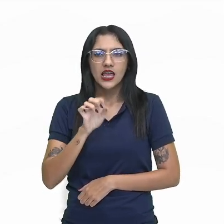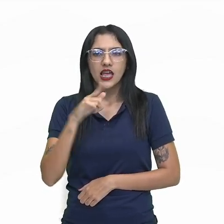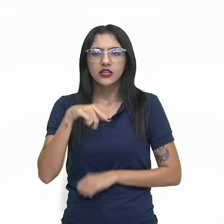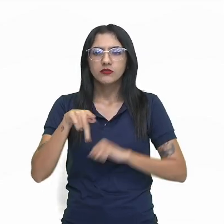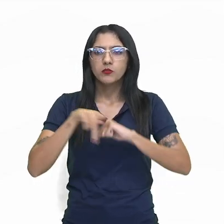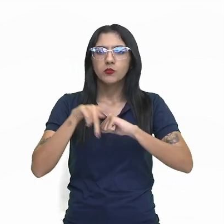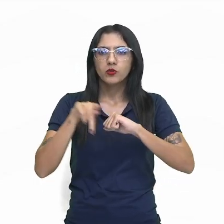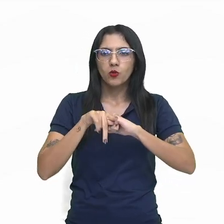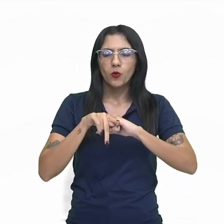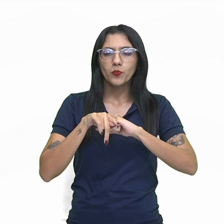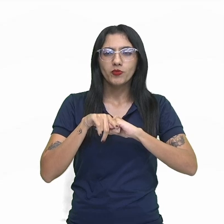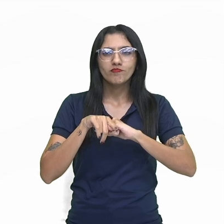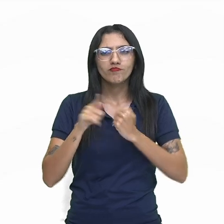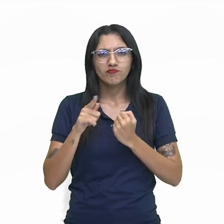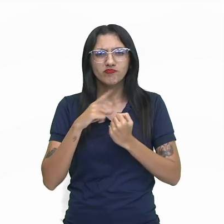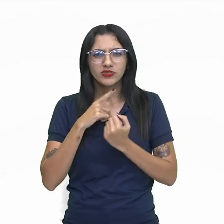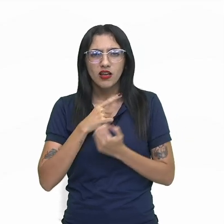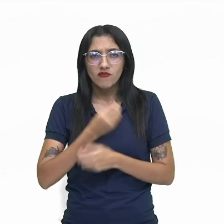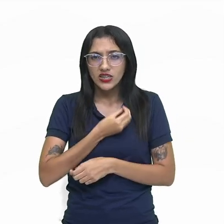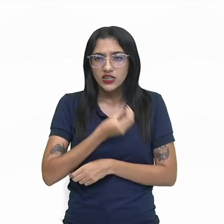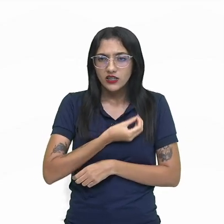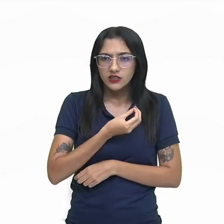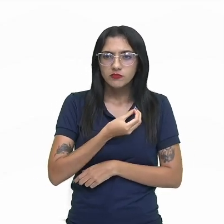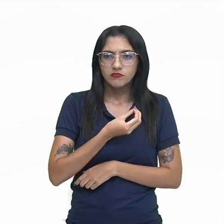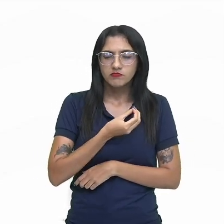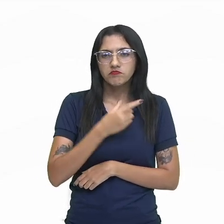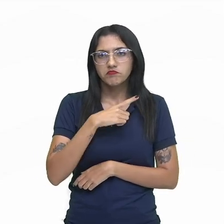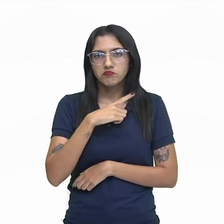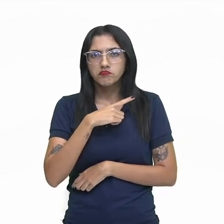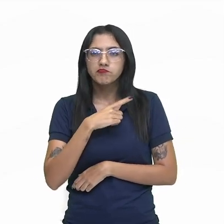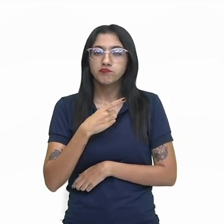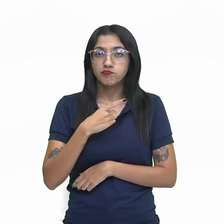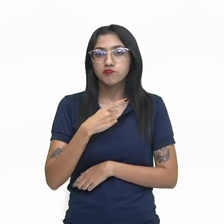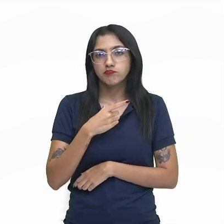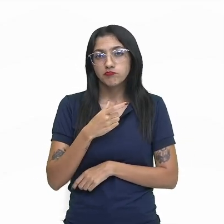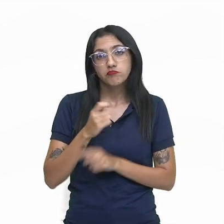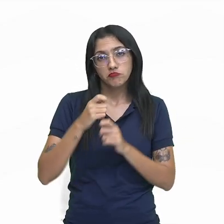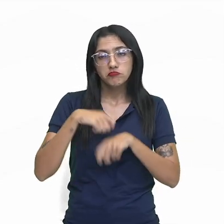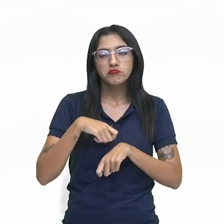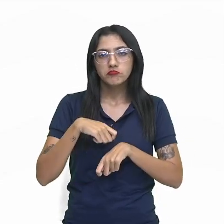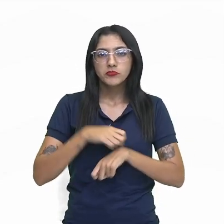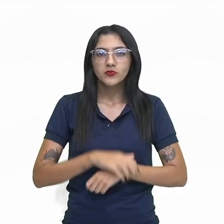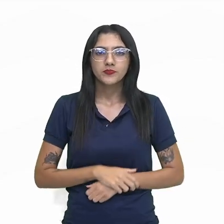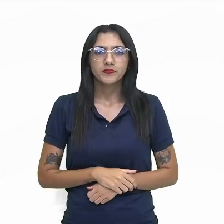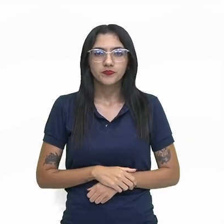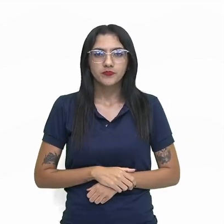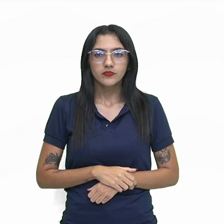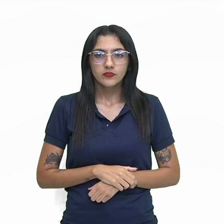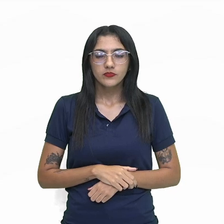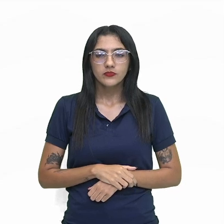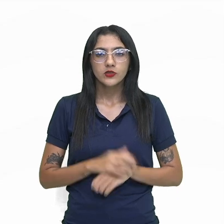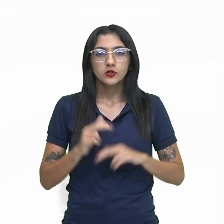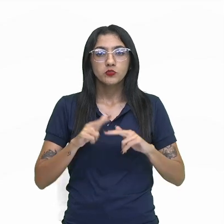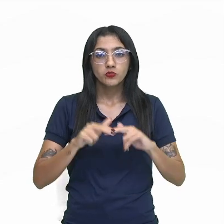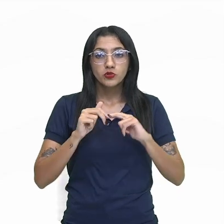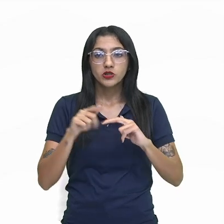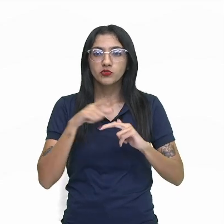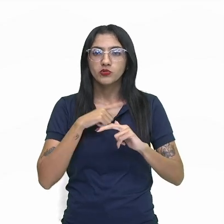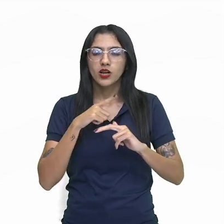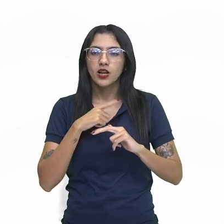o mesmo valor de existente? Tem o mesmo valor. Por isso que ela se transforma